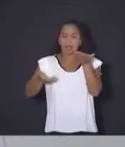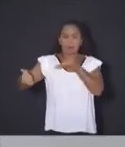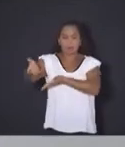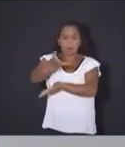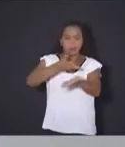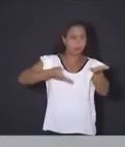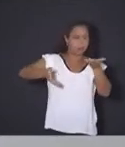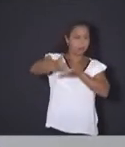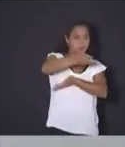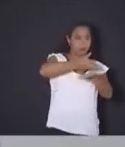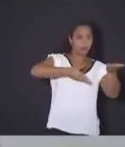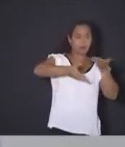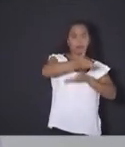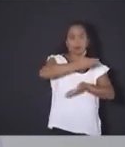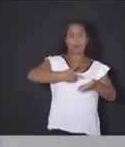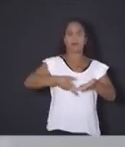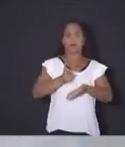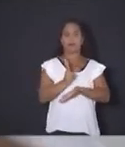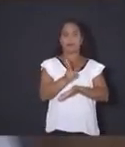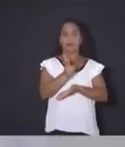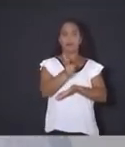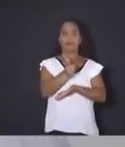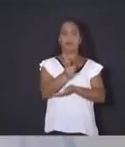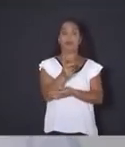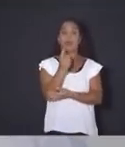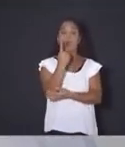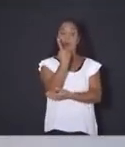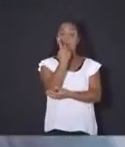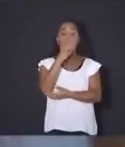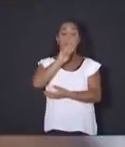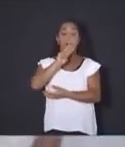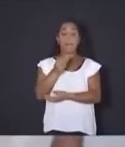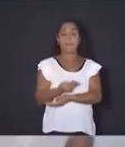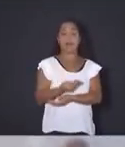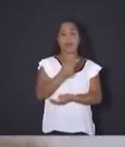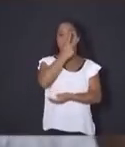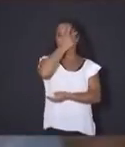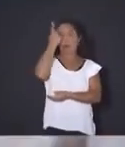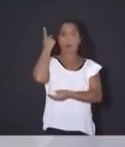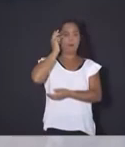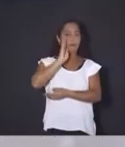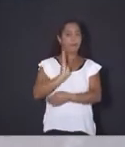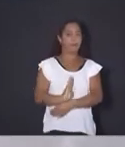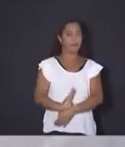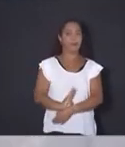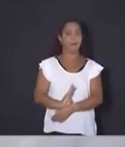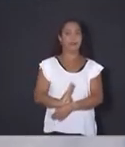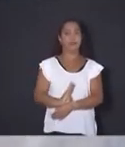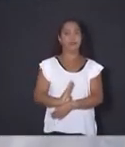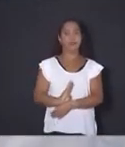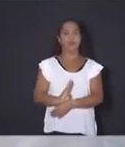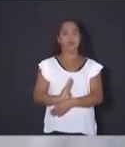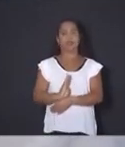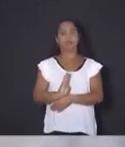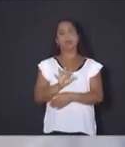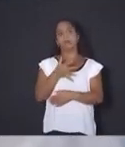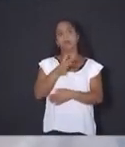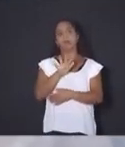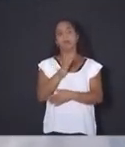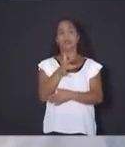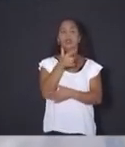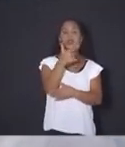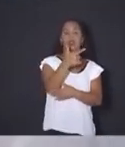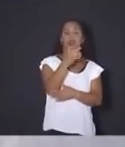produção esse 1 milhão de brasileiros numa população brasileira de quase 200 milhões de brasileiros